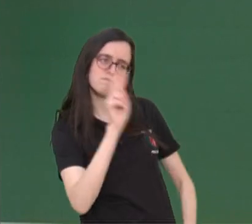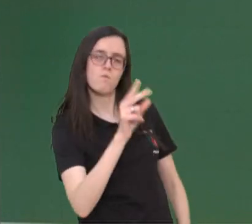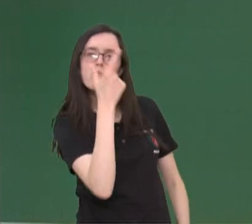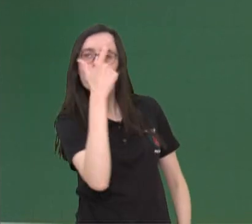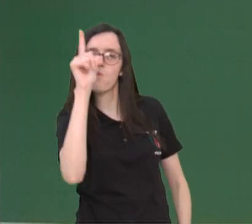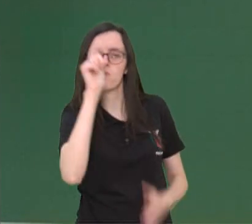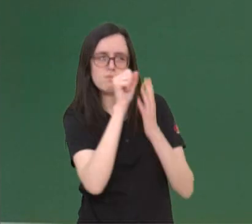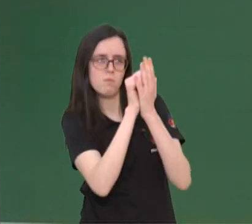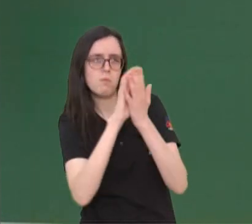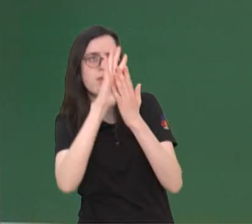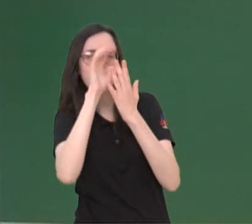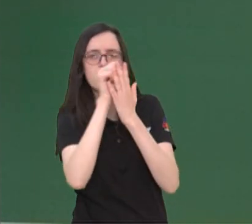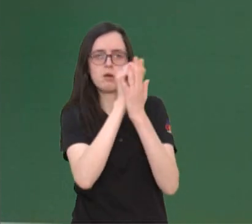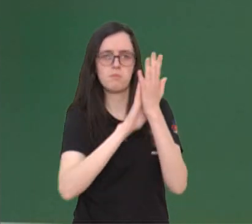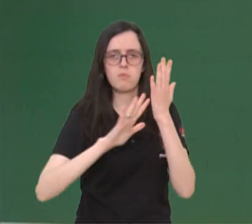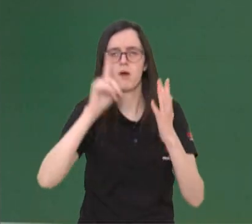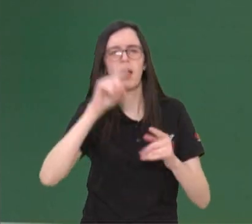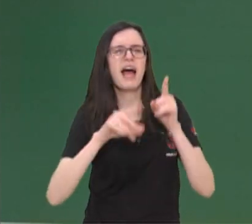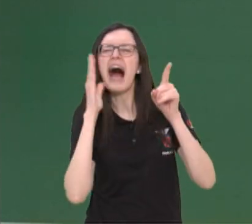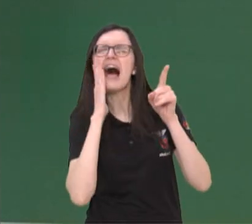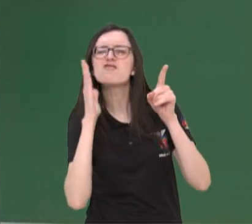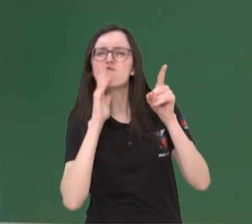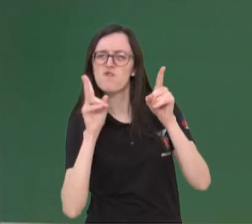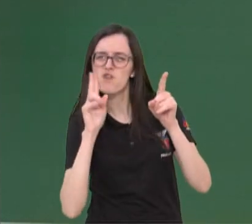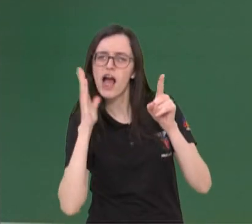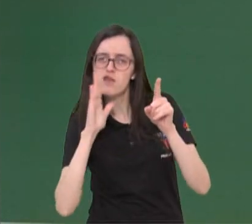mancha que é azulada.